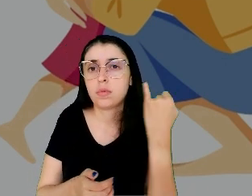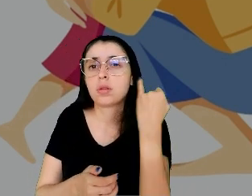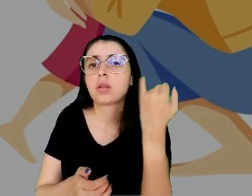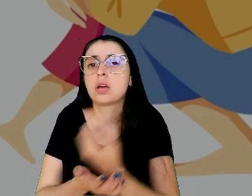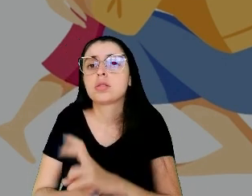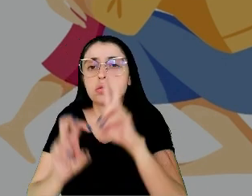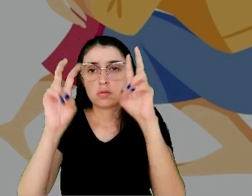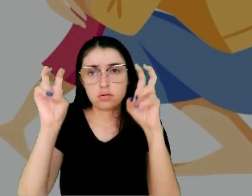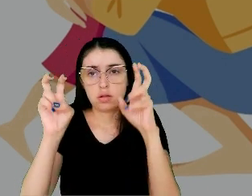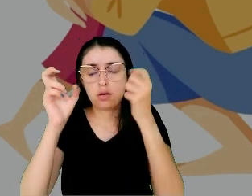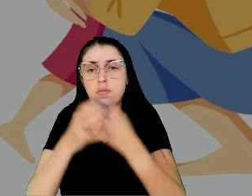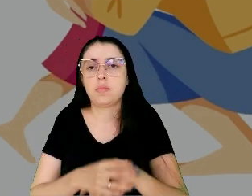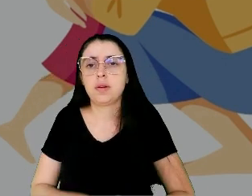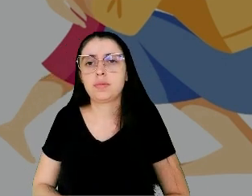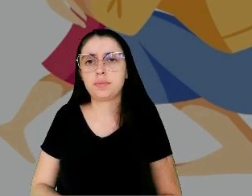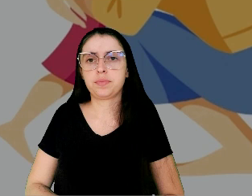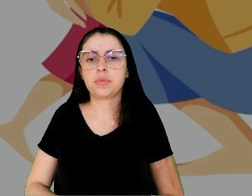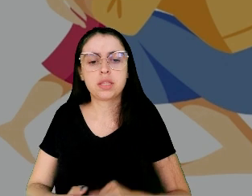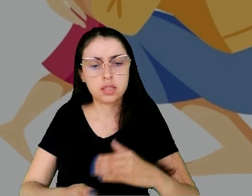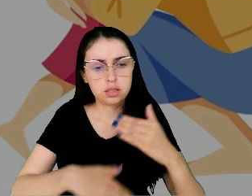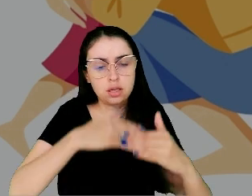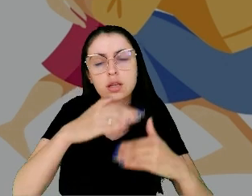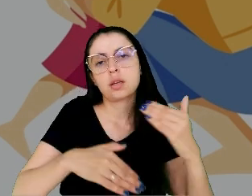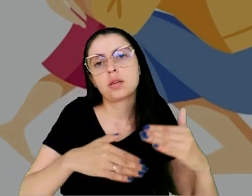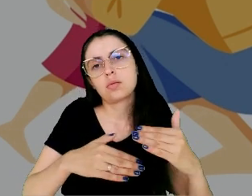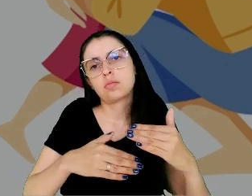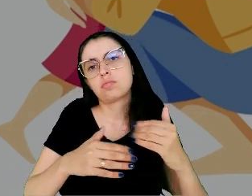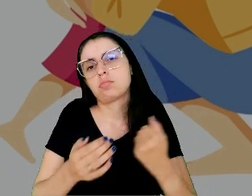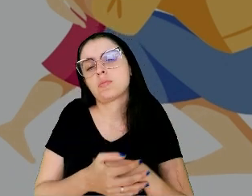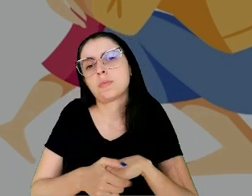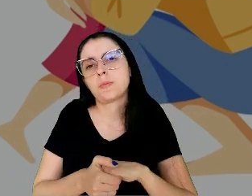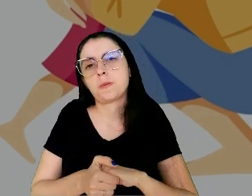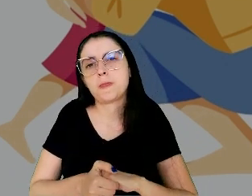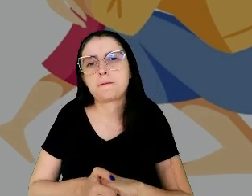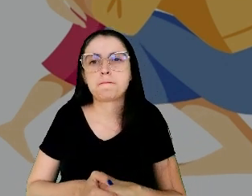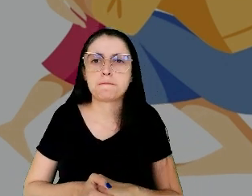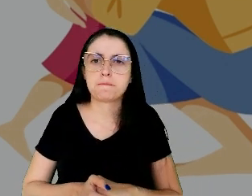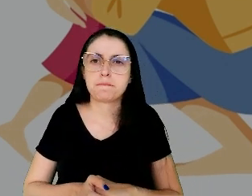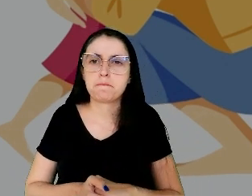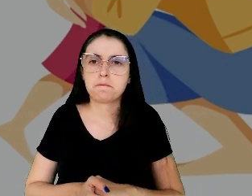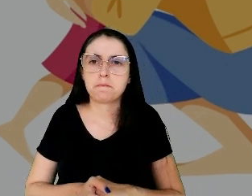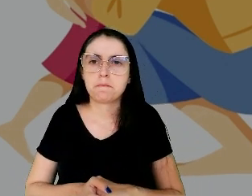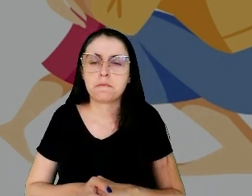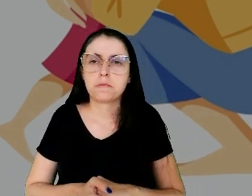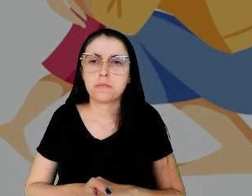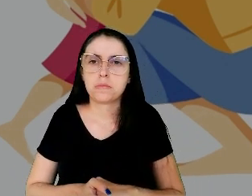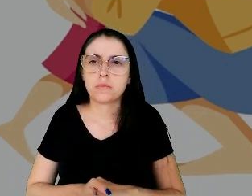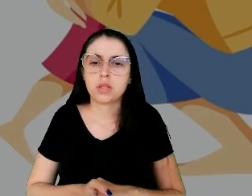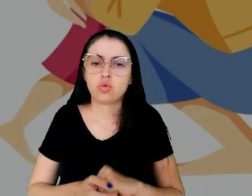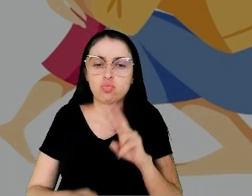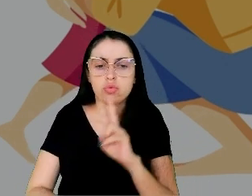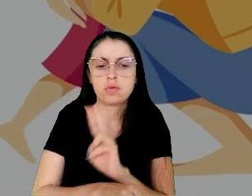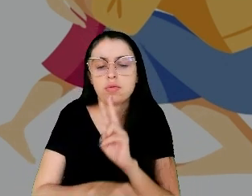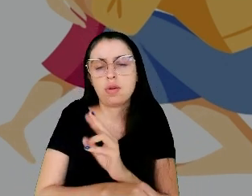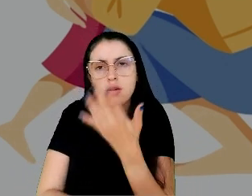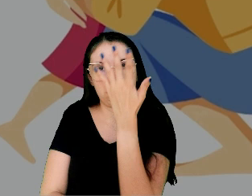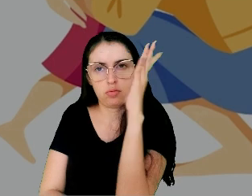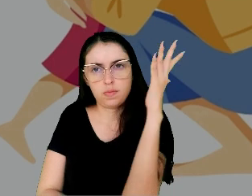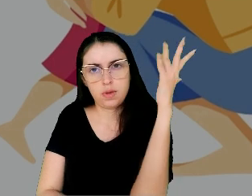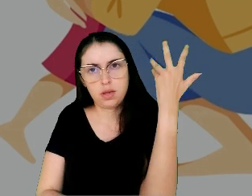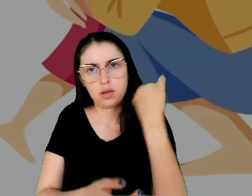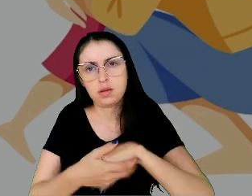temáticas daqui para frente em questões de proteção do meio ambiente,